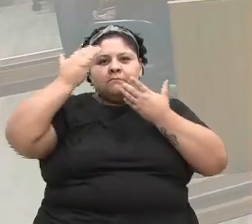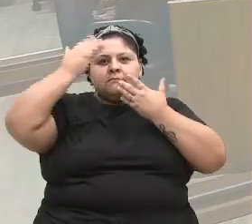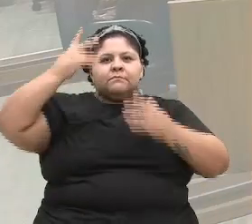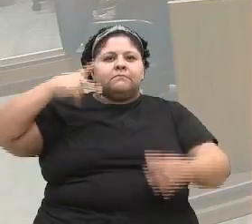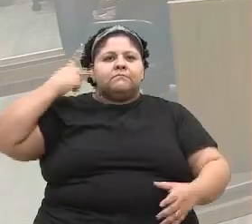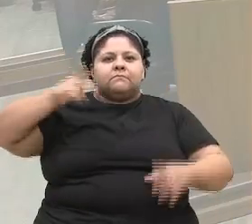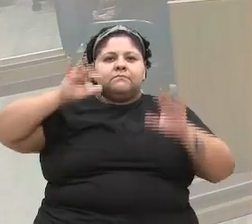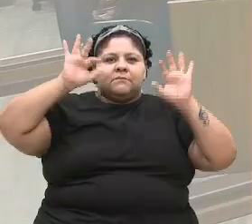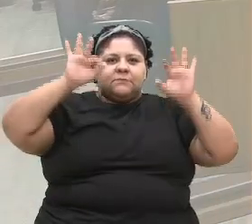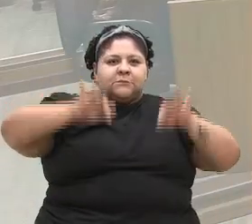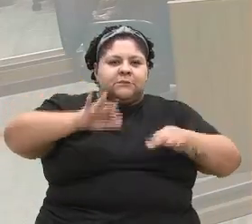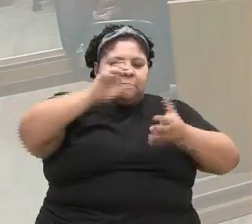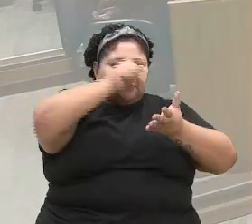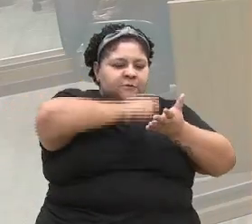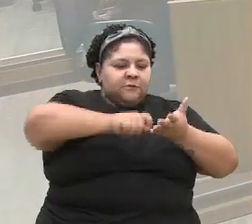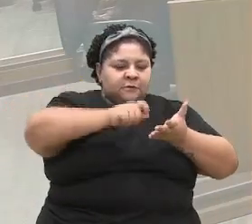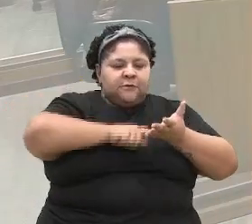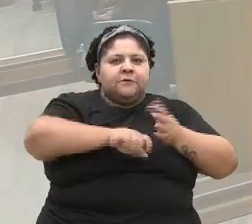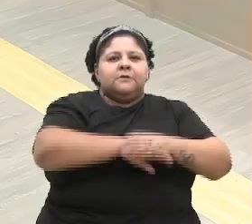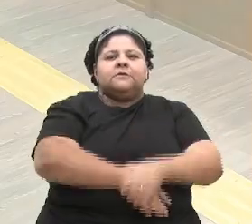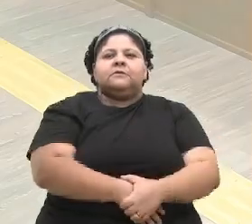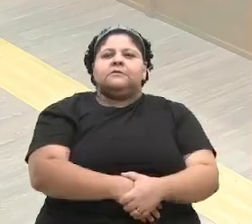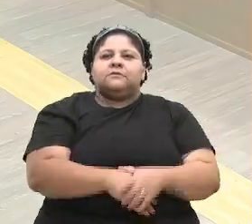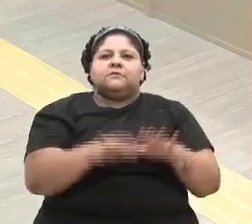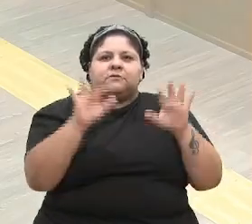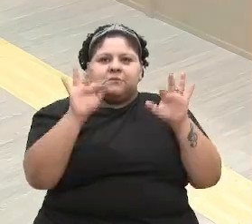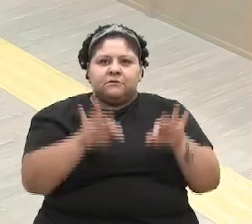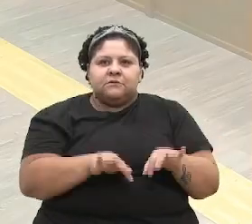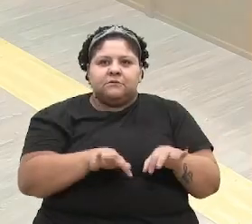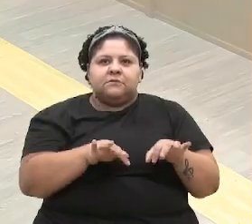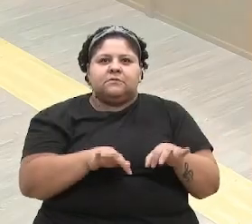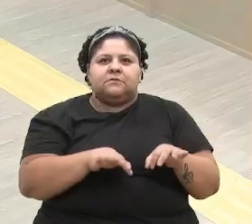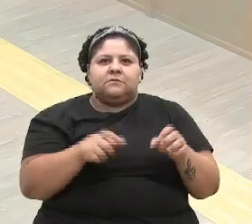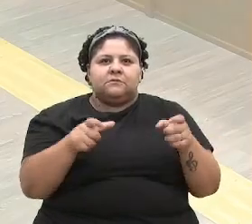Encerradas as inscrições, encerradas as pequenas comunicações, passemos então